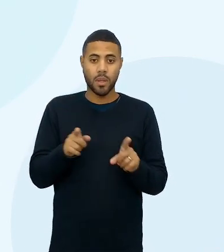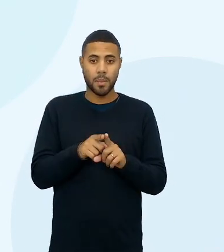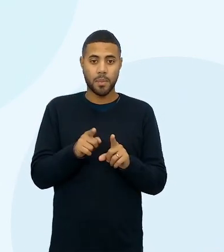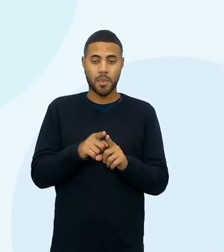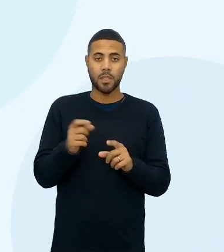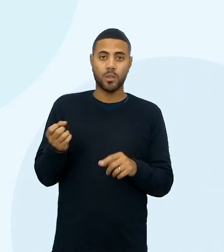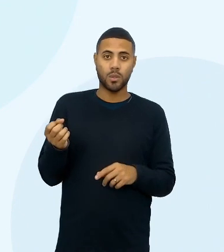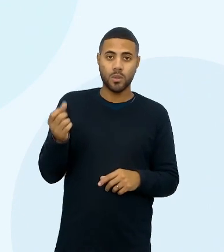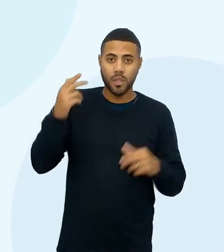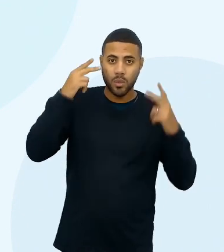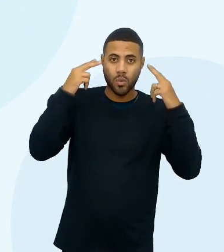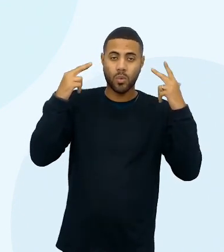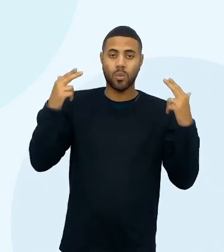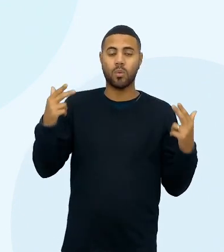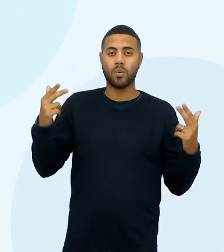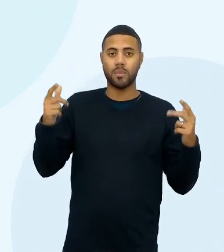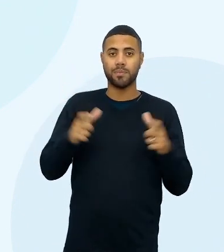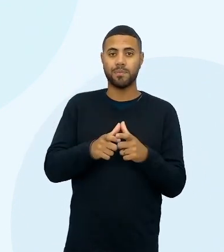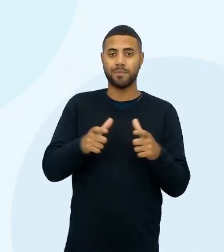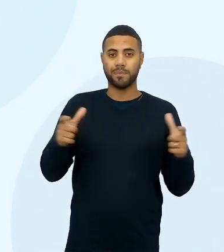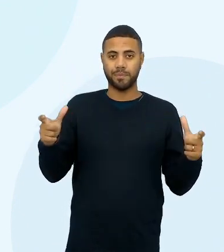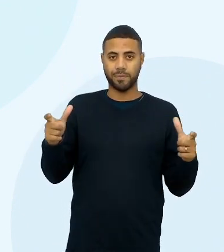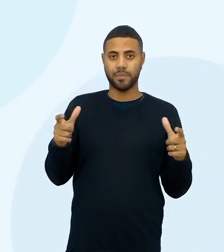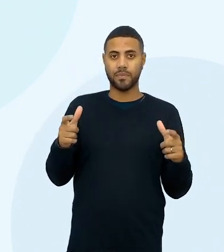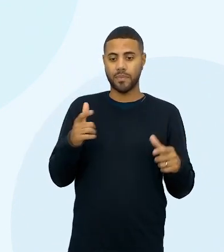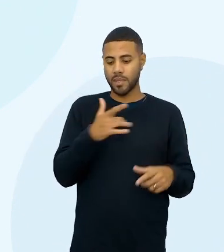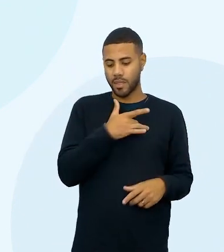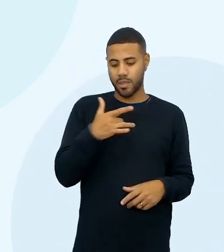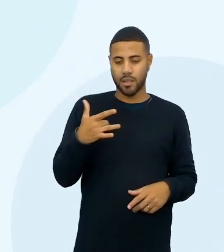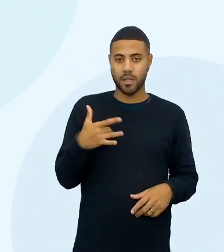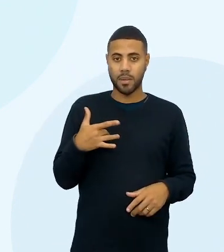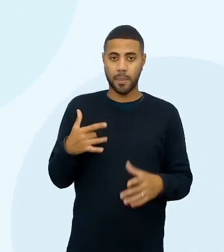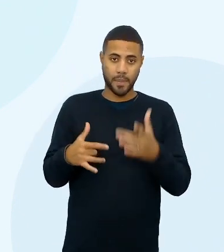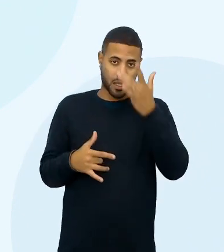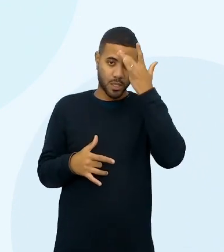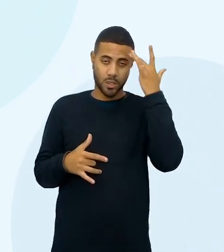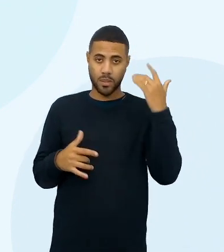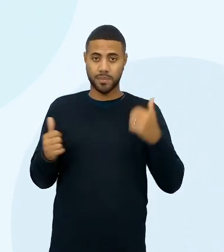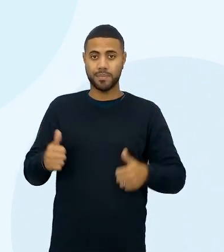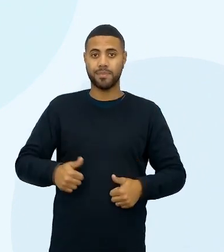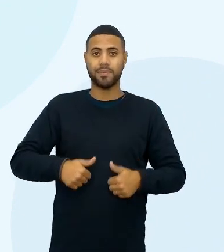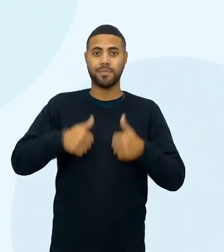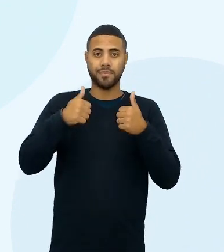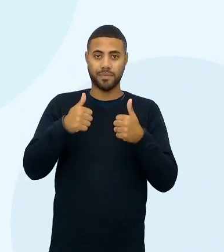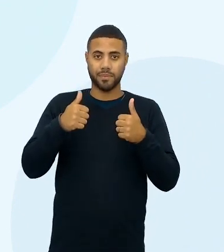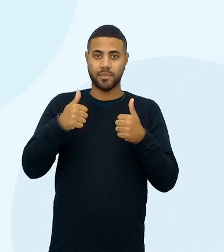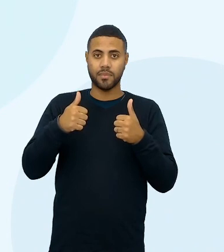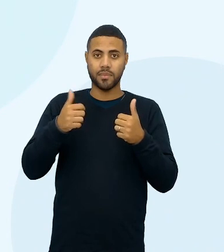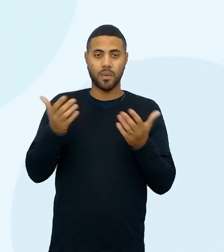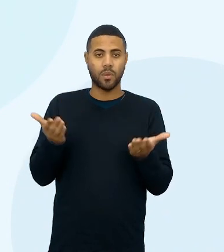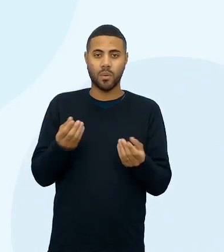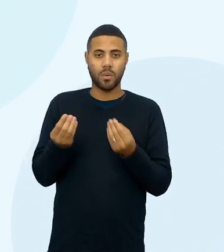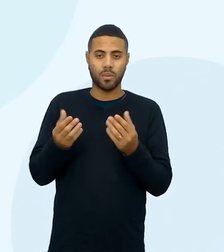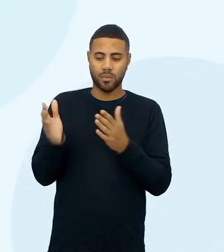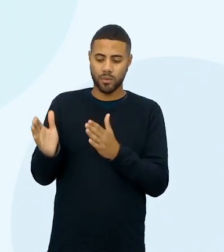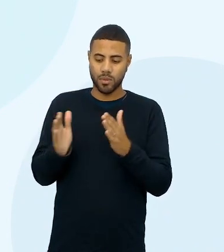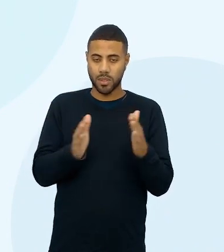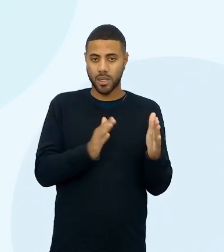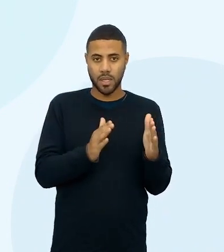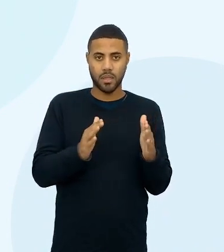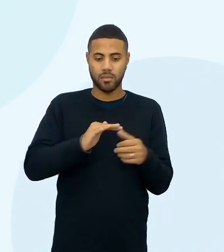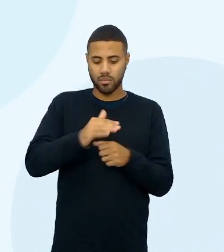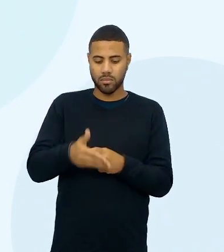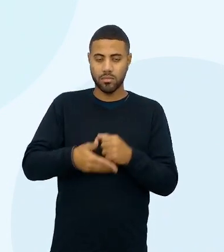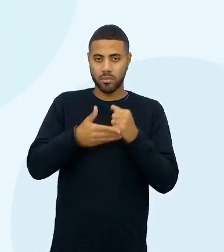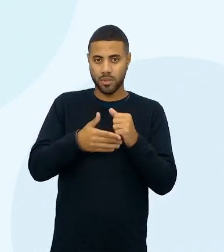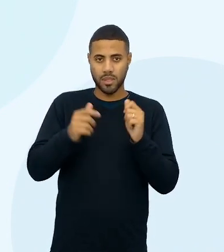recursos naturais e melhorando a qualidade de vida das pessoas. O processo de reciclagem impacta diretamente